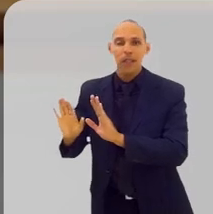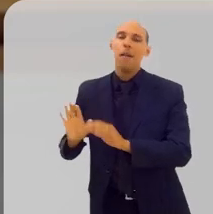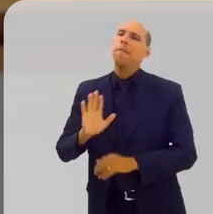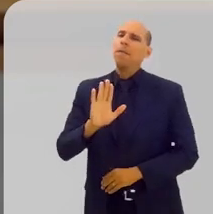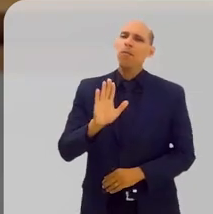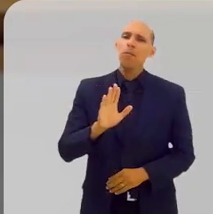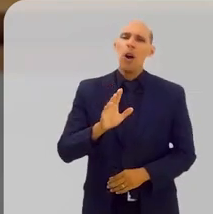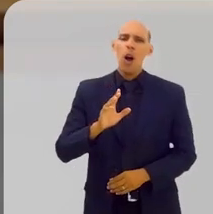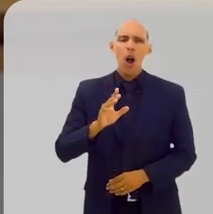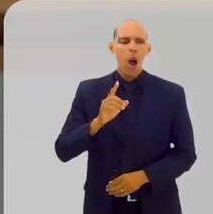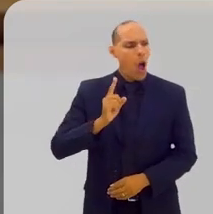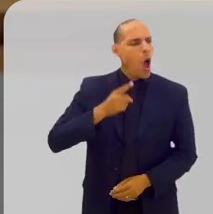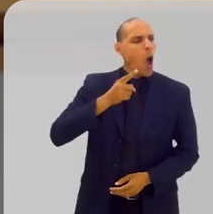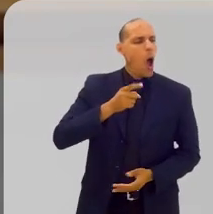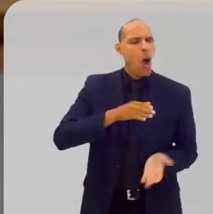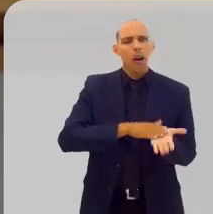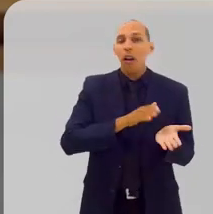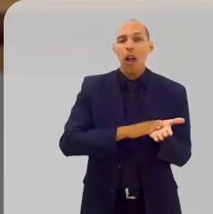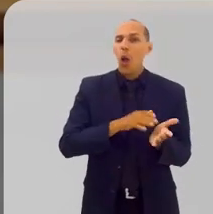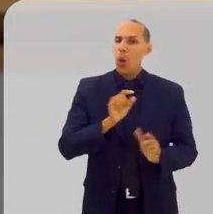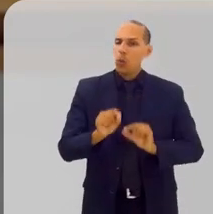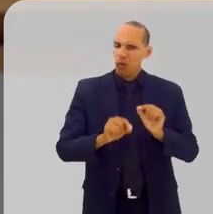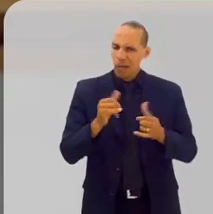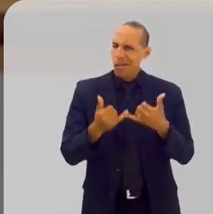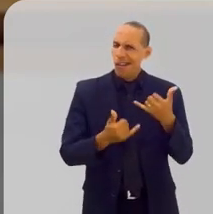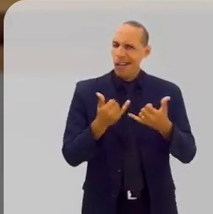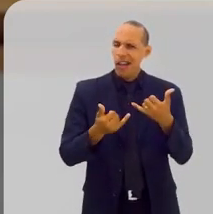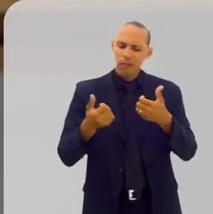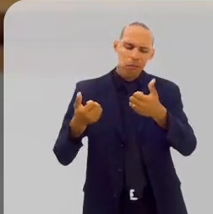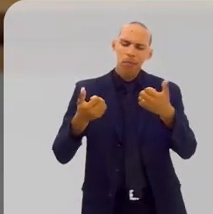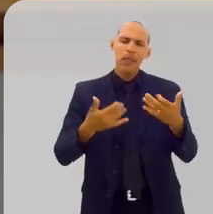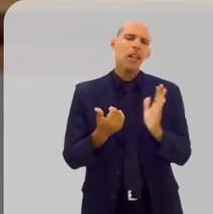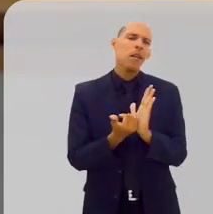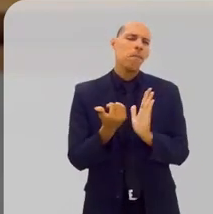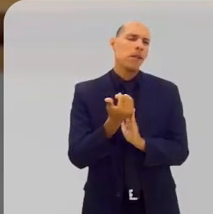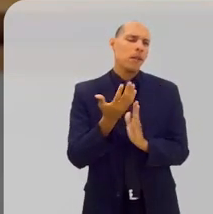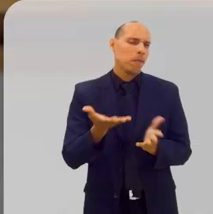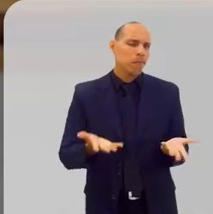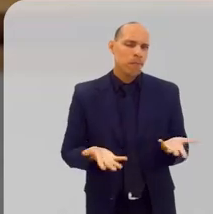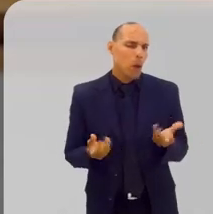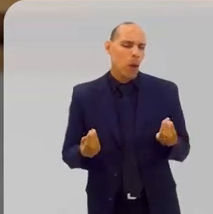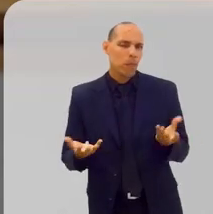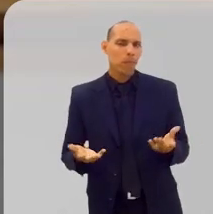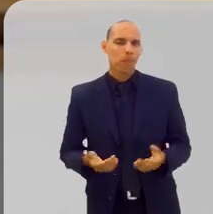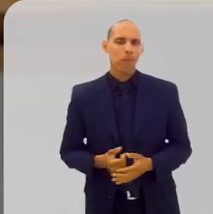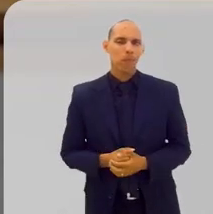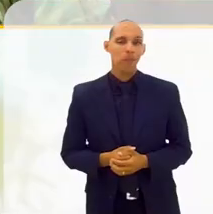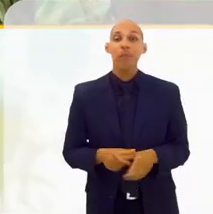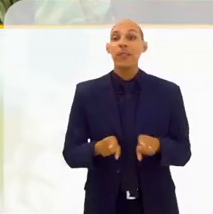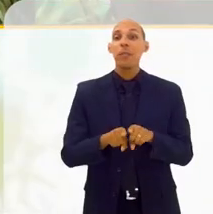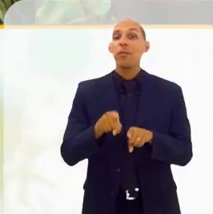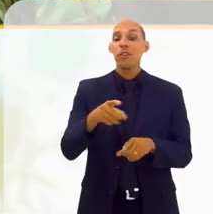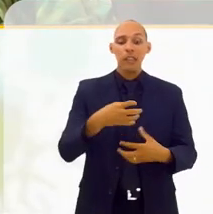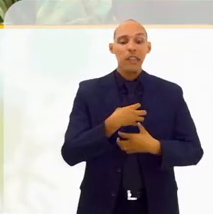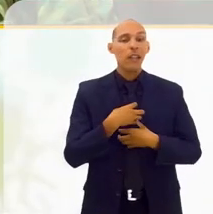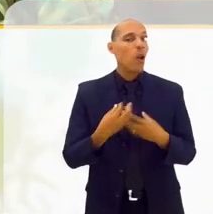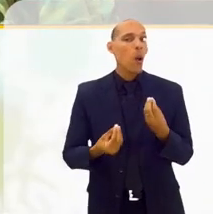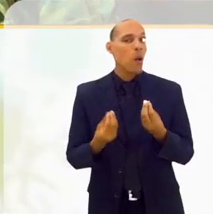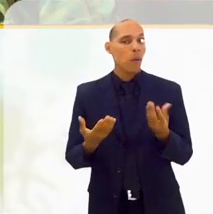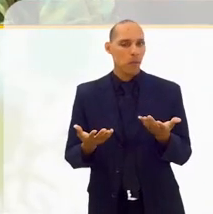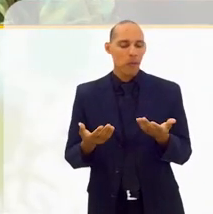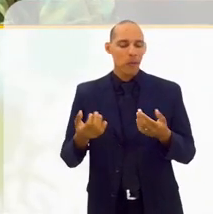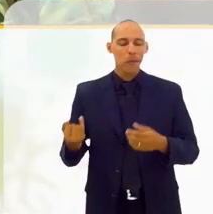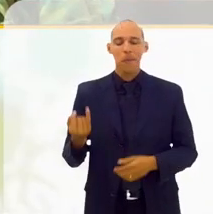mas a cobrança era de brincar era assim explica para a gente um pouquinho mais como é que era isso e como você